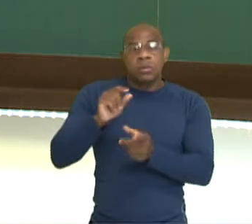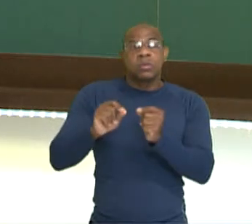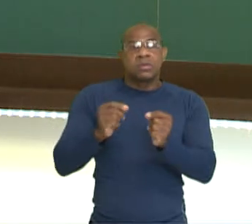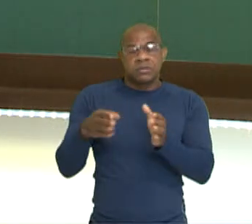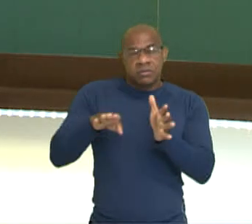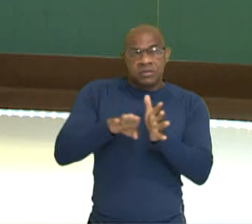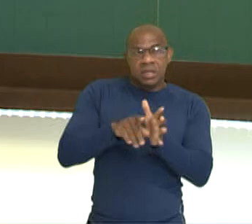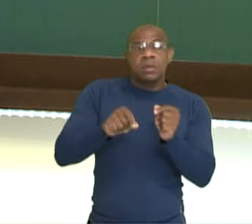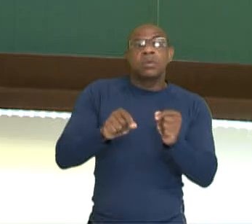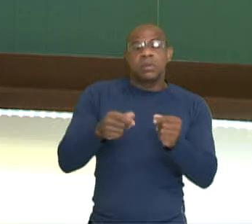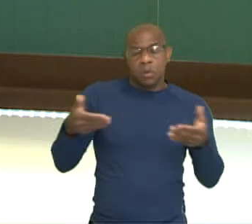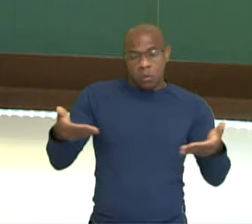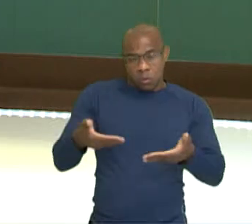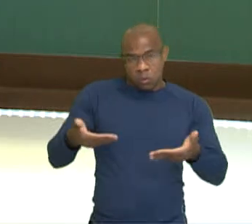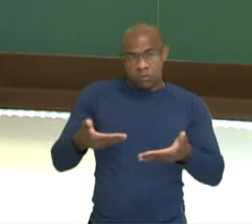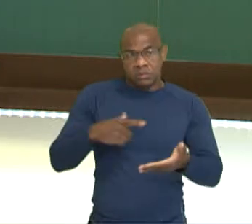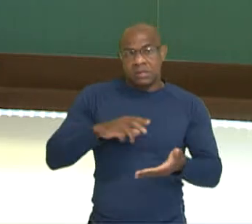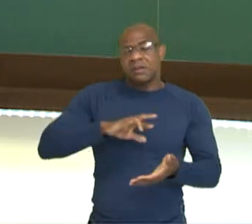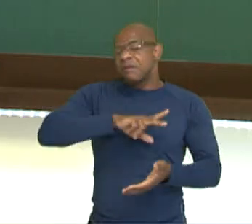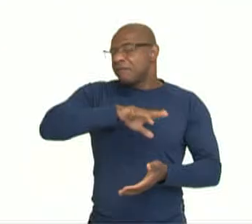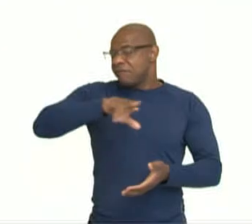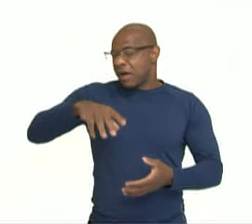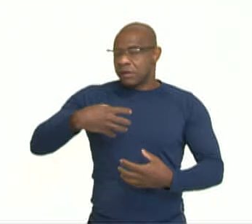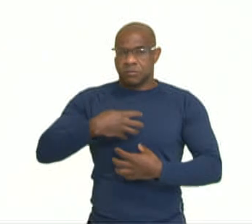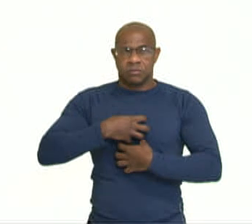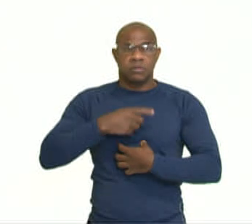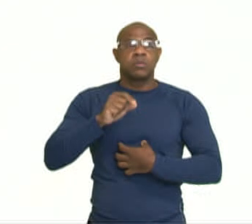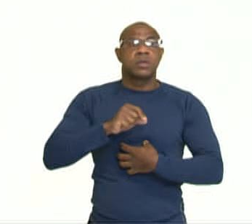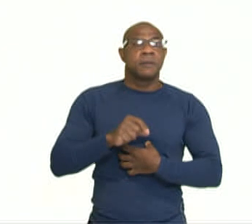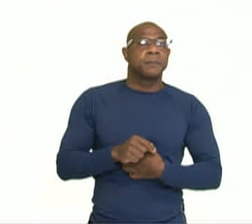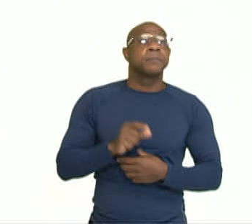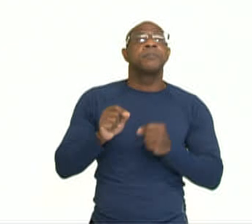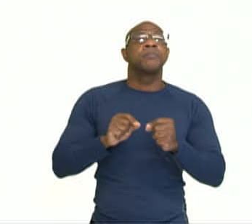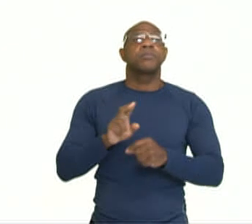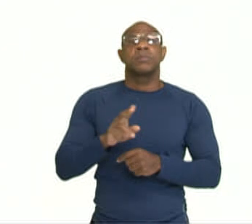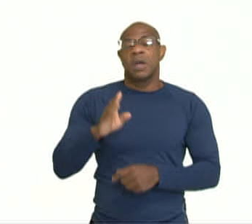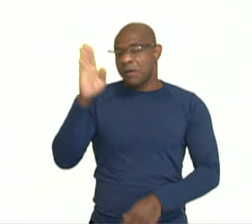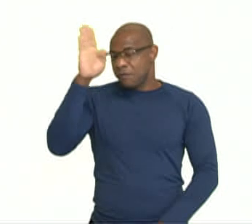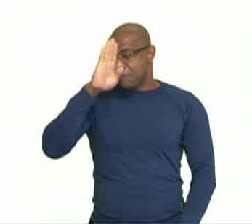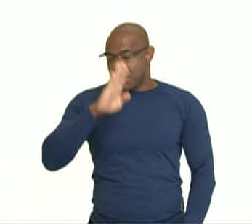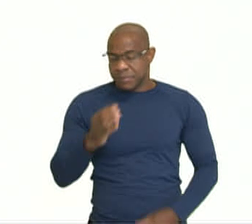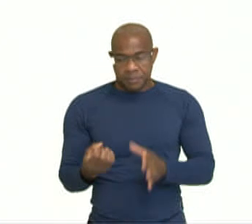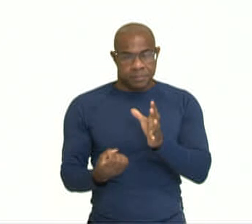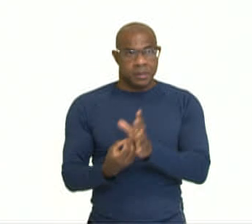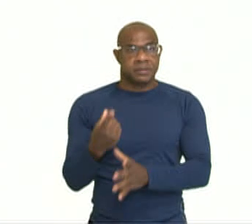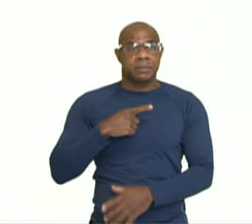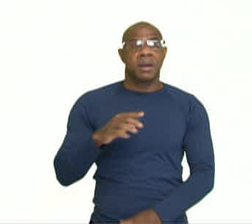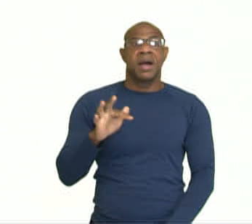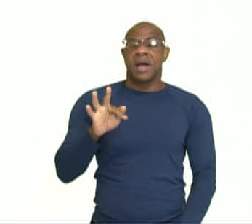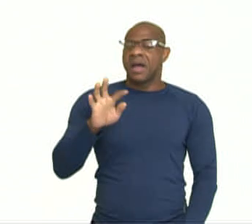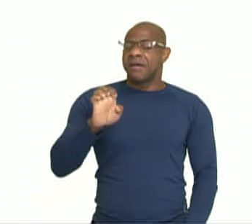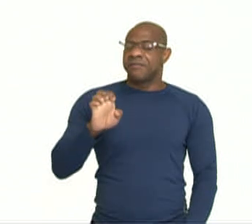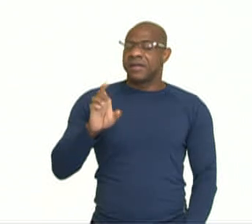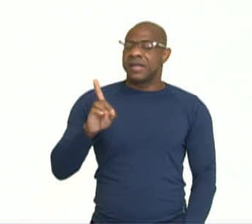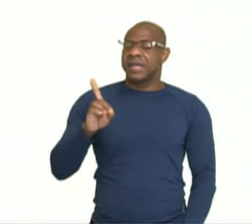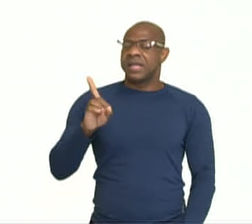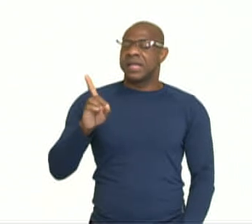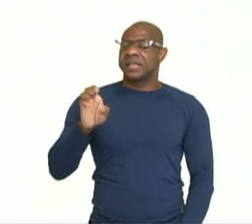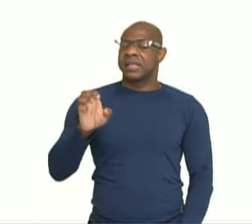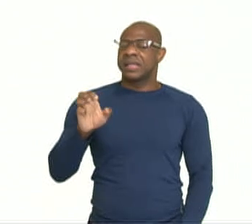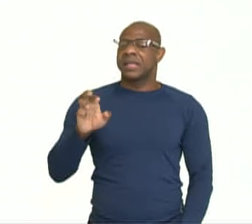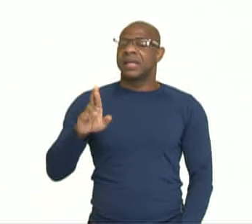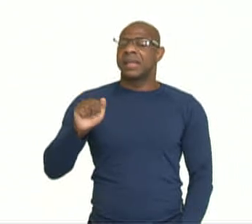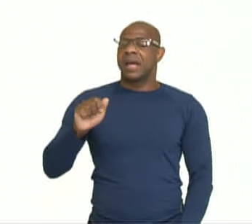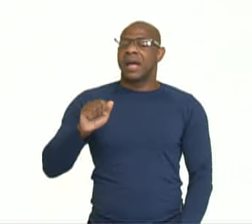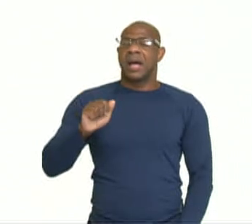aos nossos dias com várias formatações. Uma delas é como a do Brasil, que tem uma federação. Nessa federação,